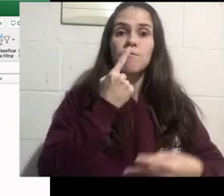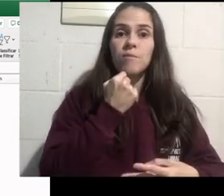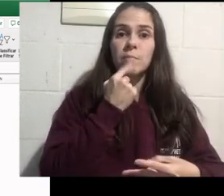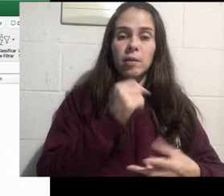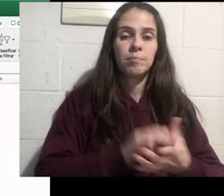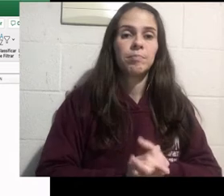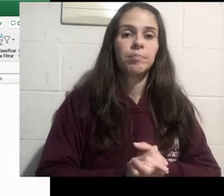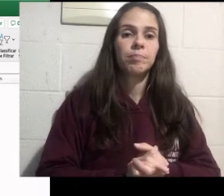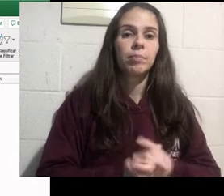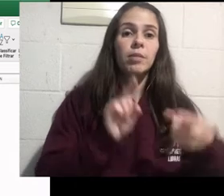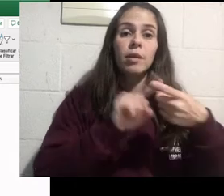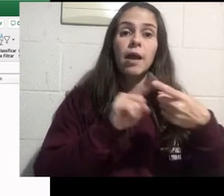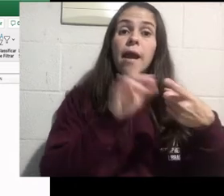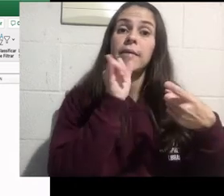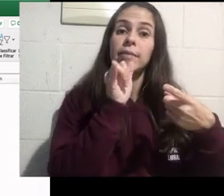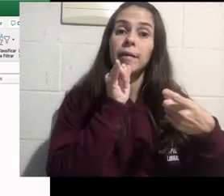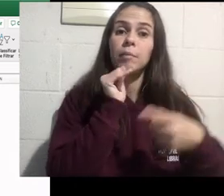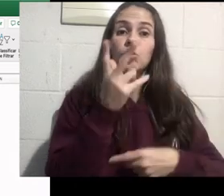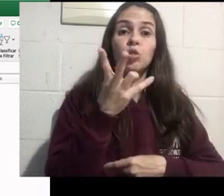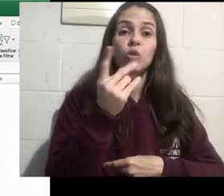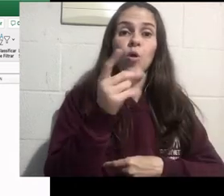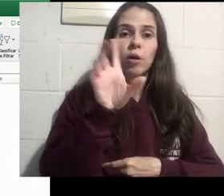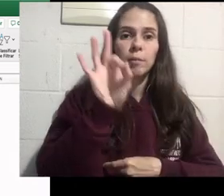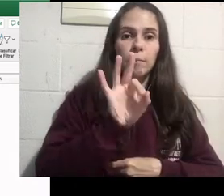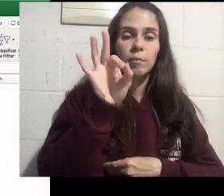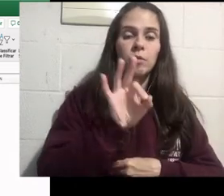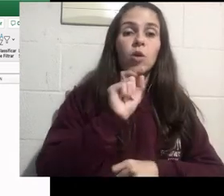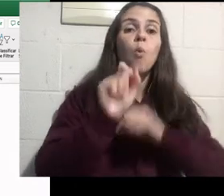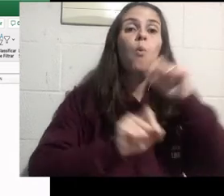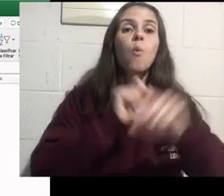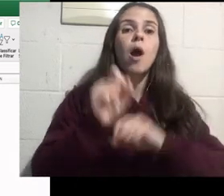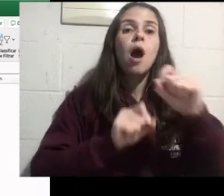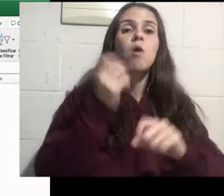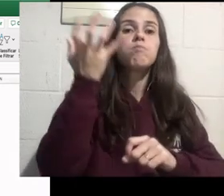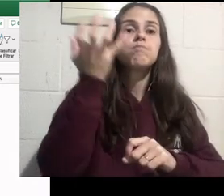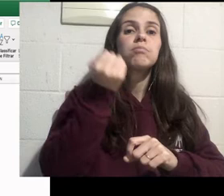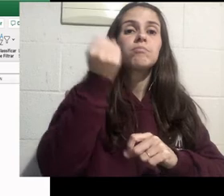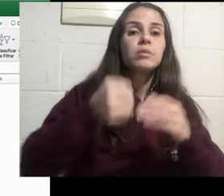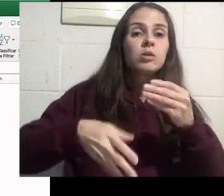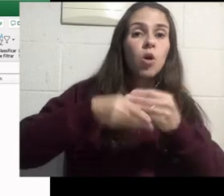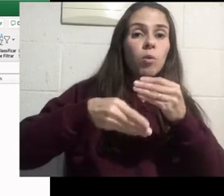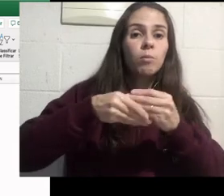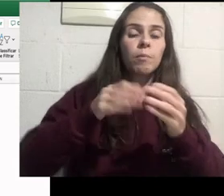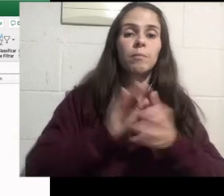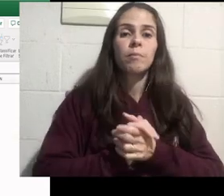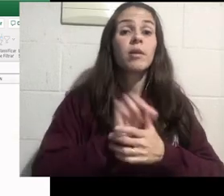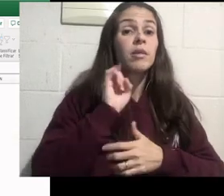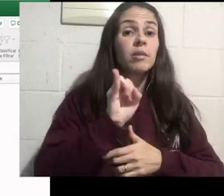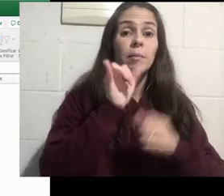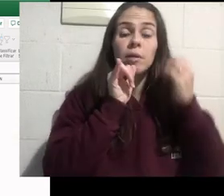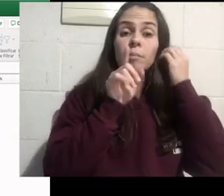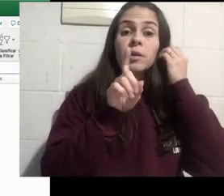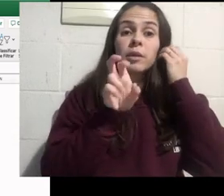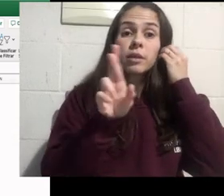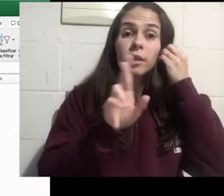caso aqui está como exemplo de 12%, e qual é o valor da comissão. Então, vamos supor, se eu determinar que o preço vai ser